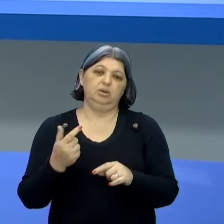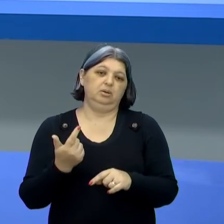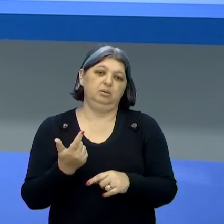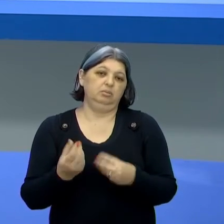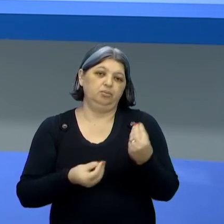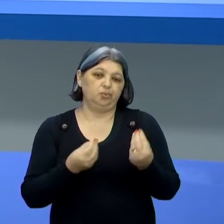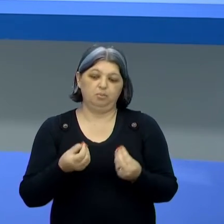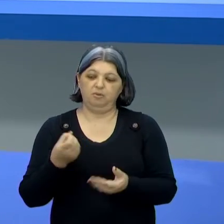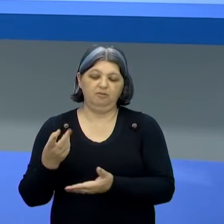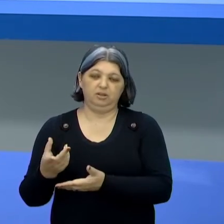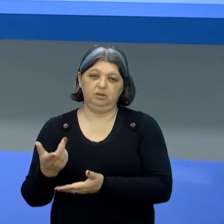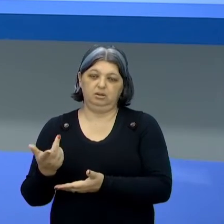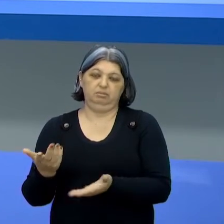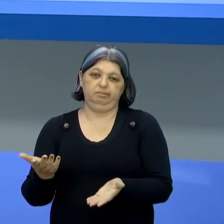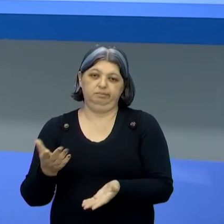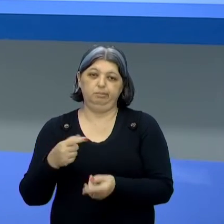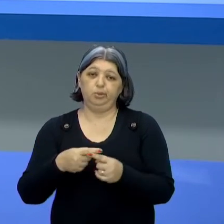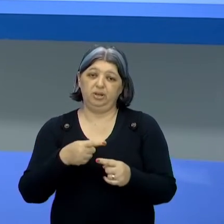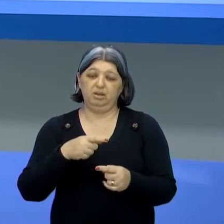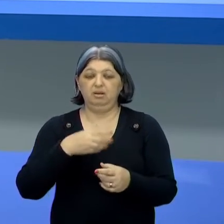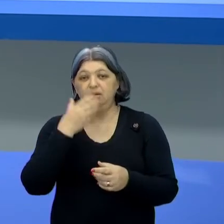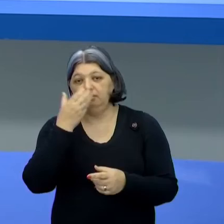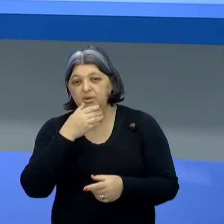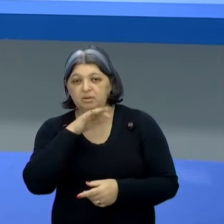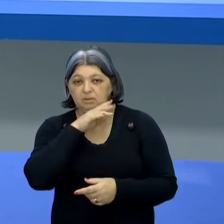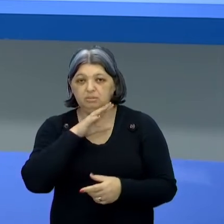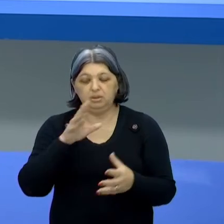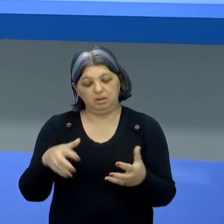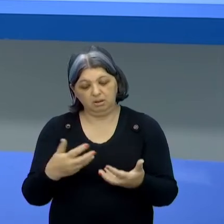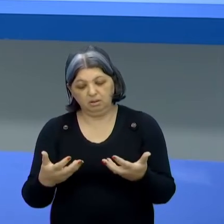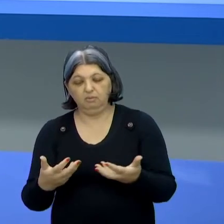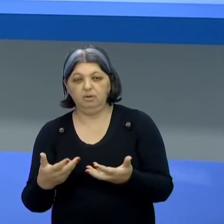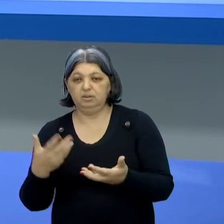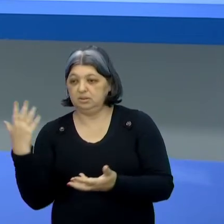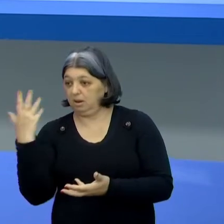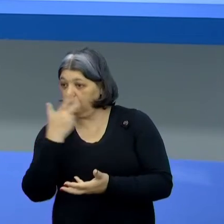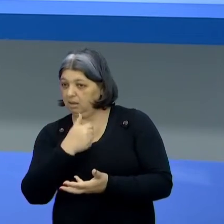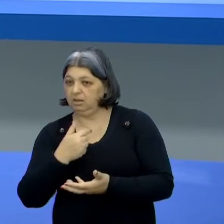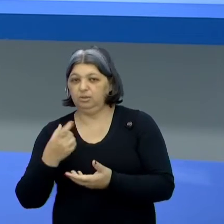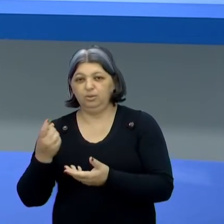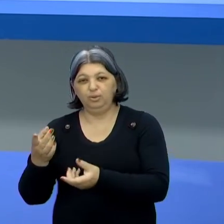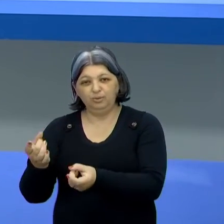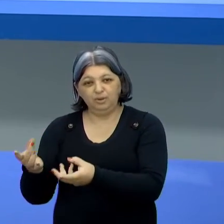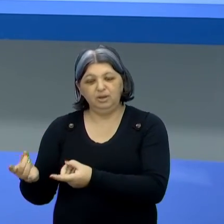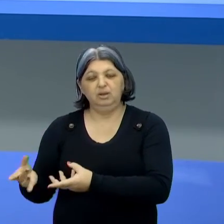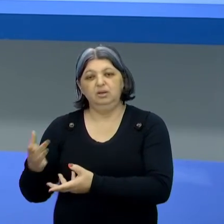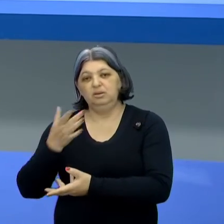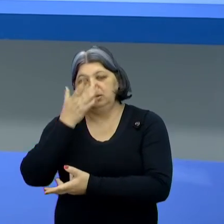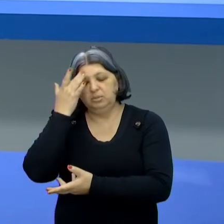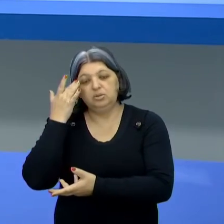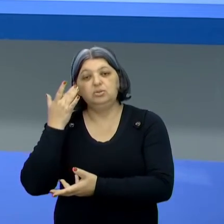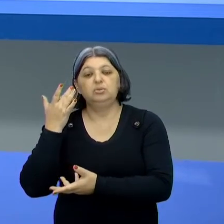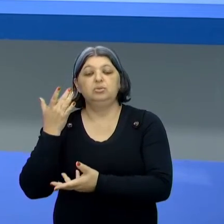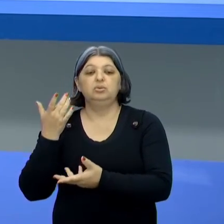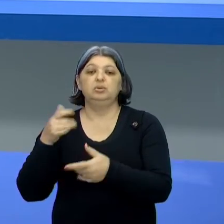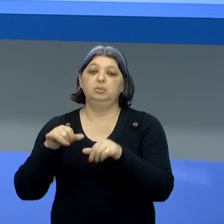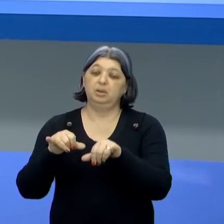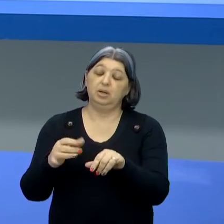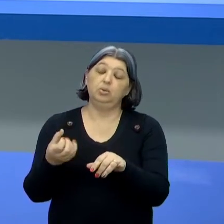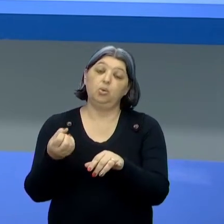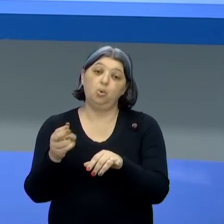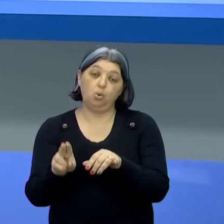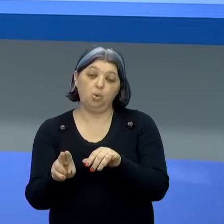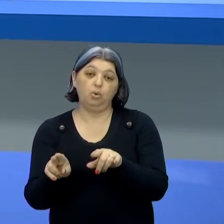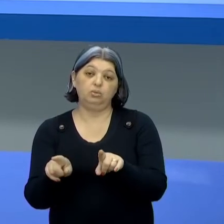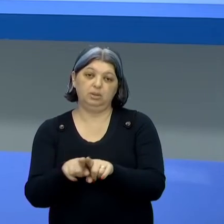venda. Né? Vai lá, vendeu aquele alface lindo para o feirante ou para o dono do supermercado, né? Que